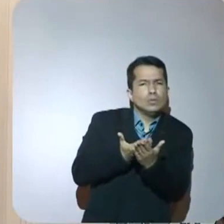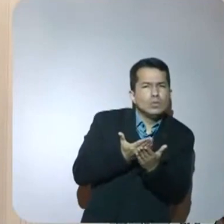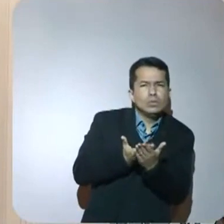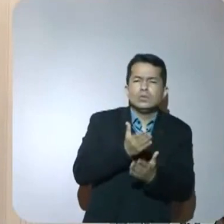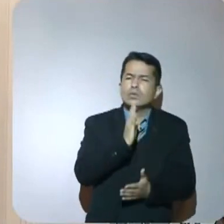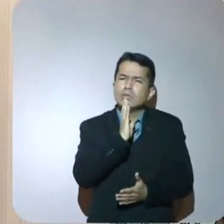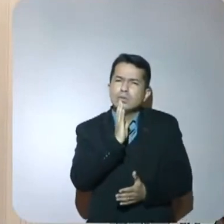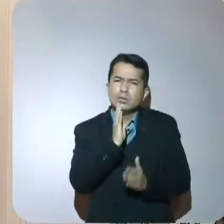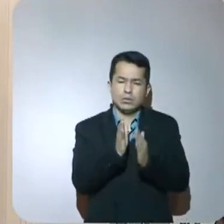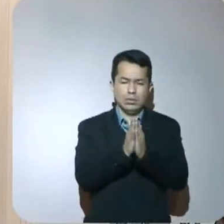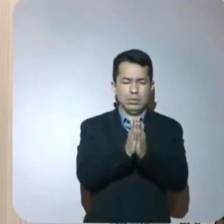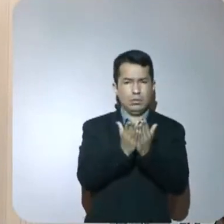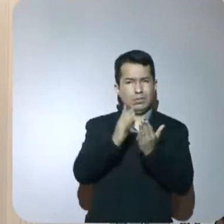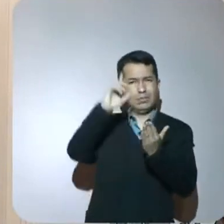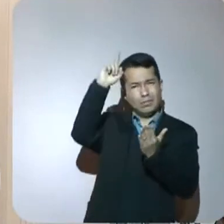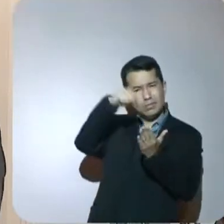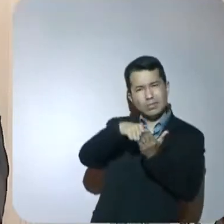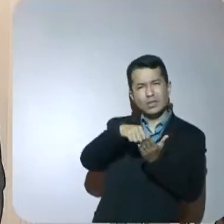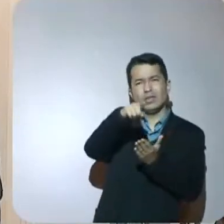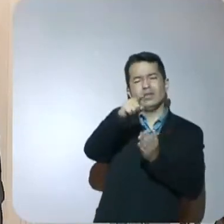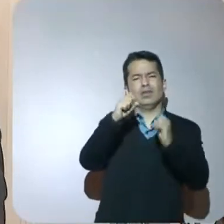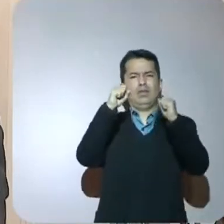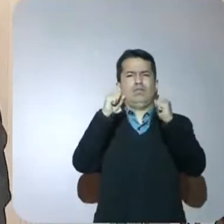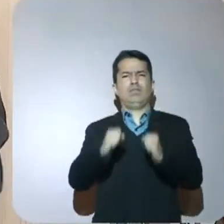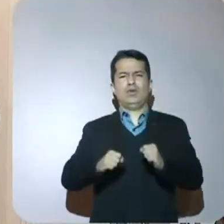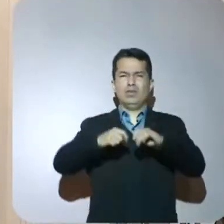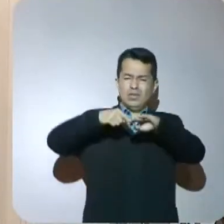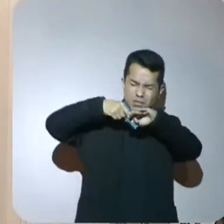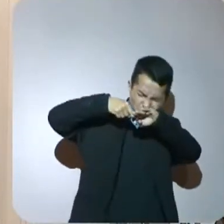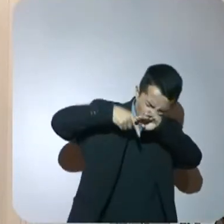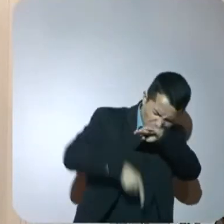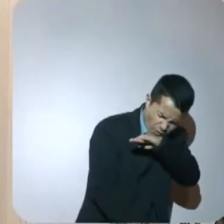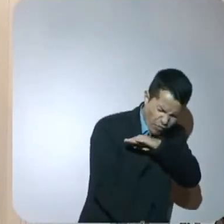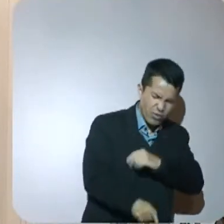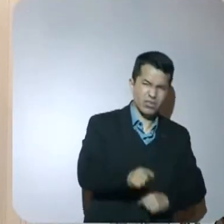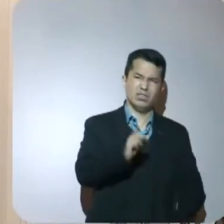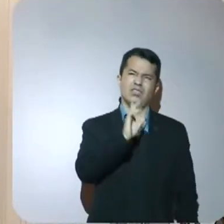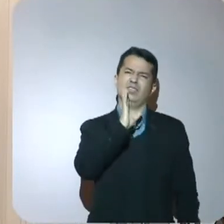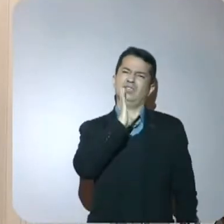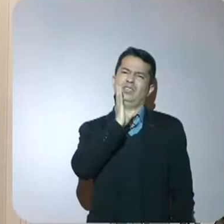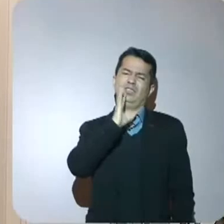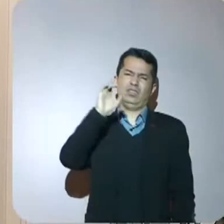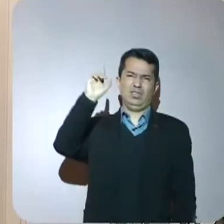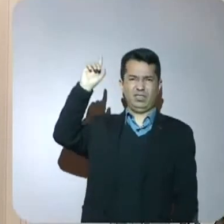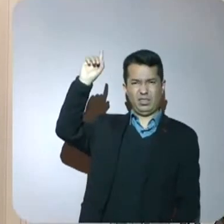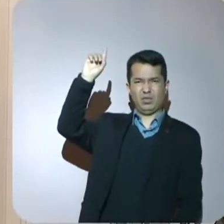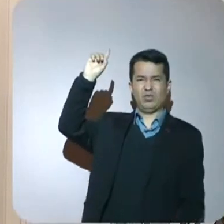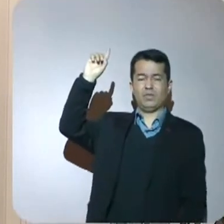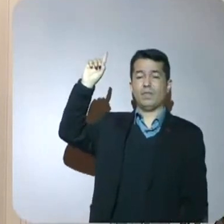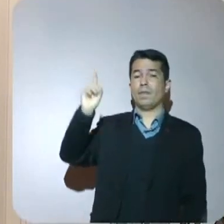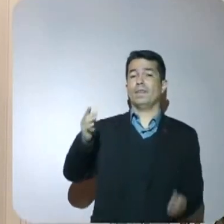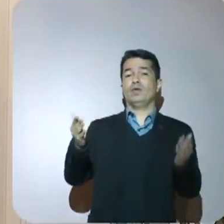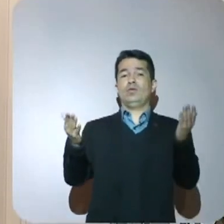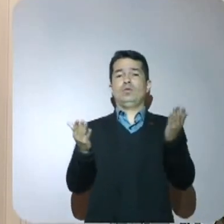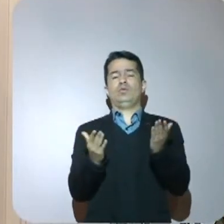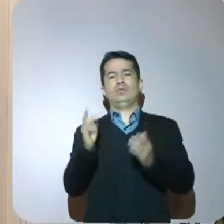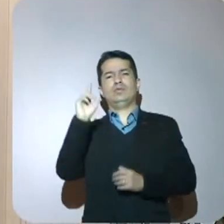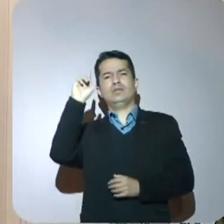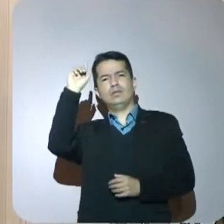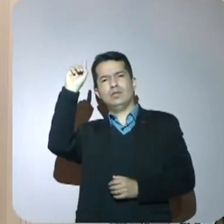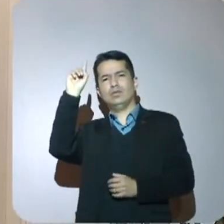de Deus para que haja raízes profundas na sua vida. Sabe, hoje o Senhor quer